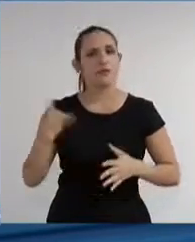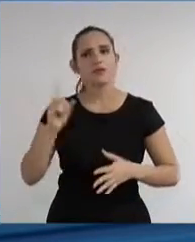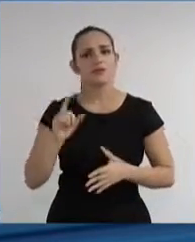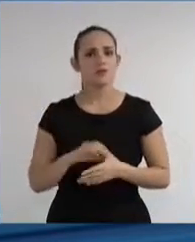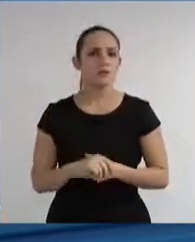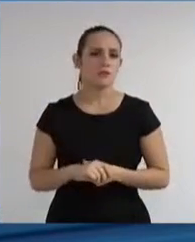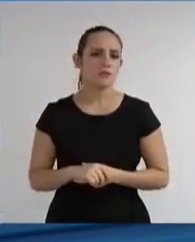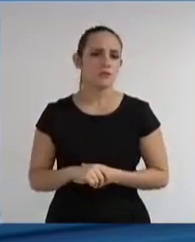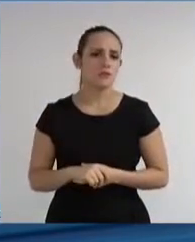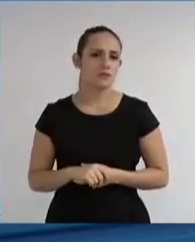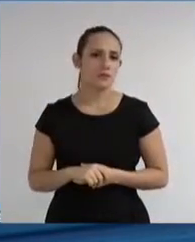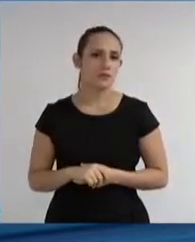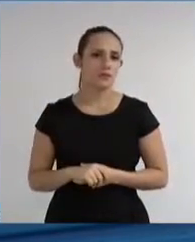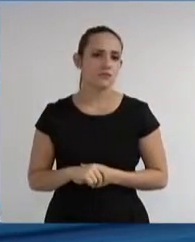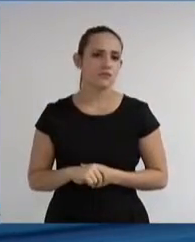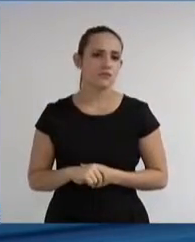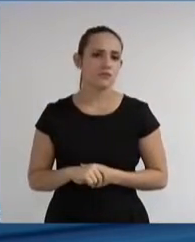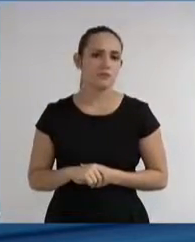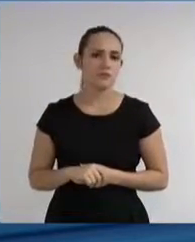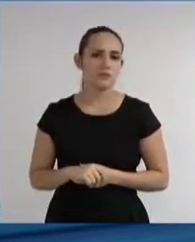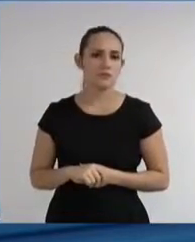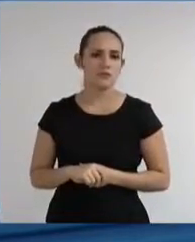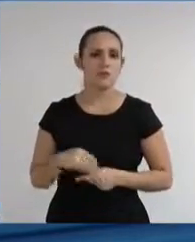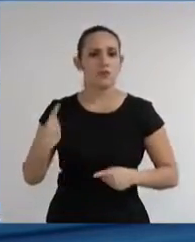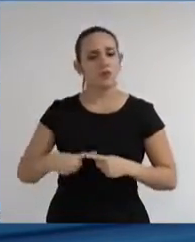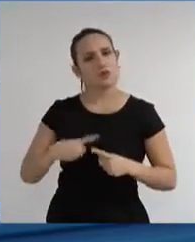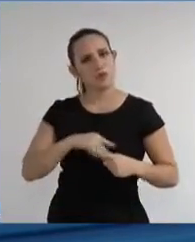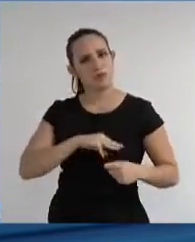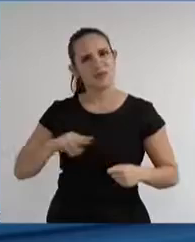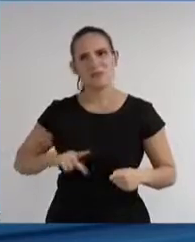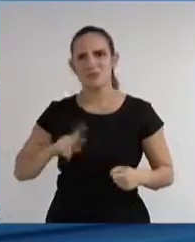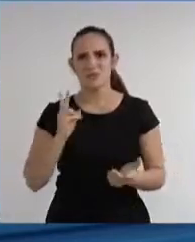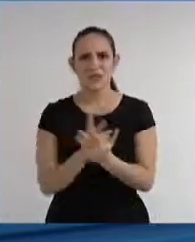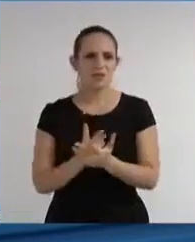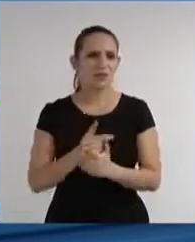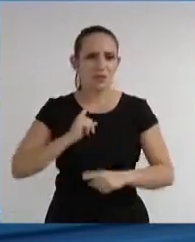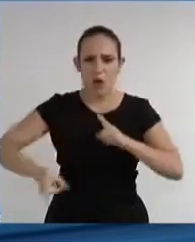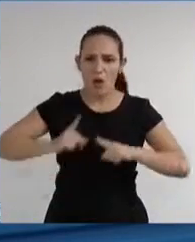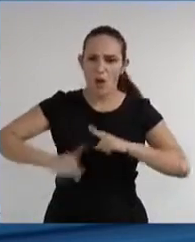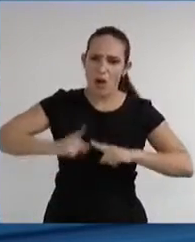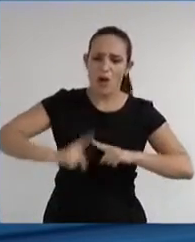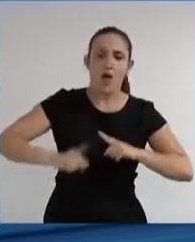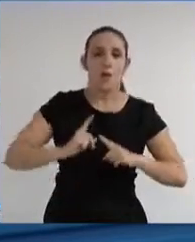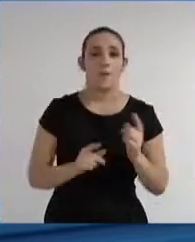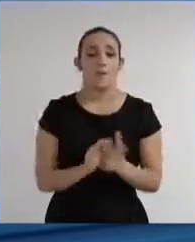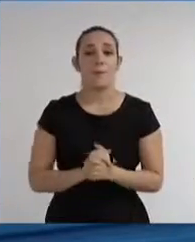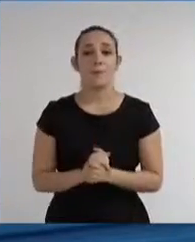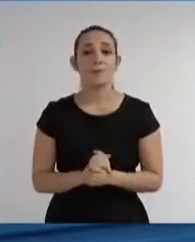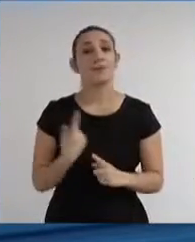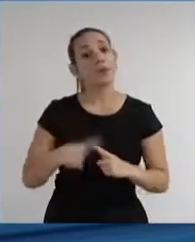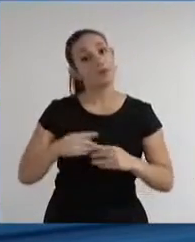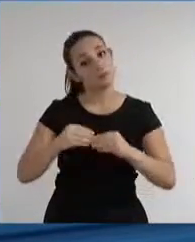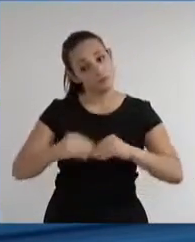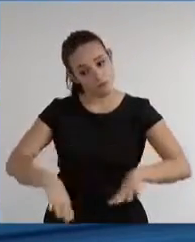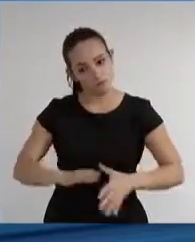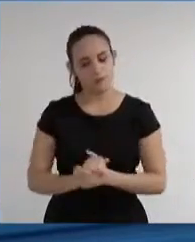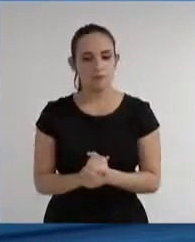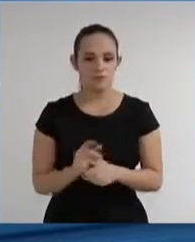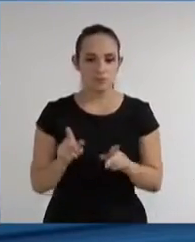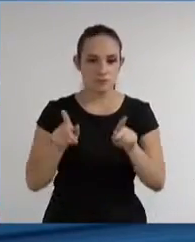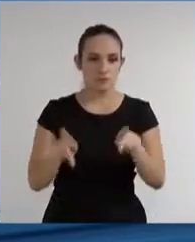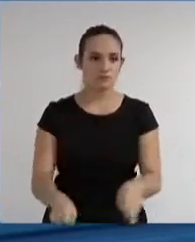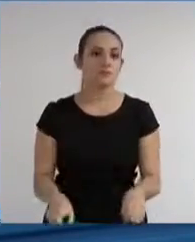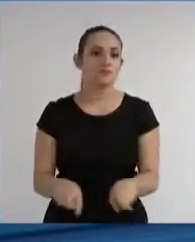né, a forma como o Ministério Público tem intervido nessa questão, né? E que, além de prejudicar a